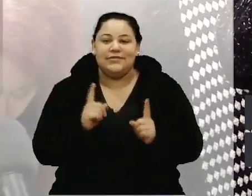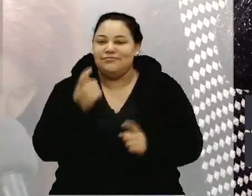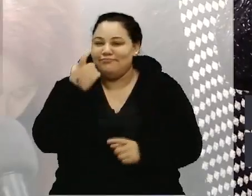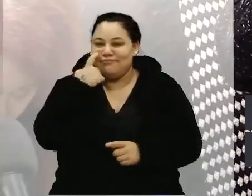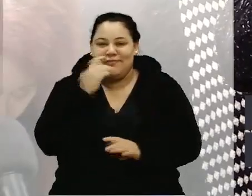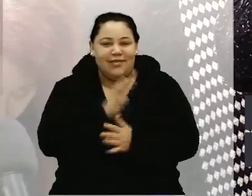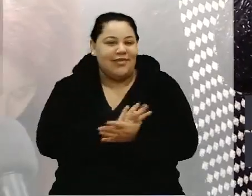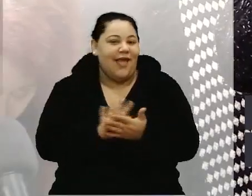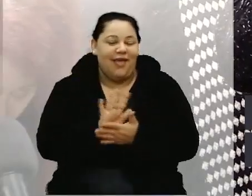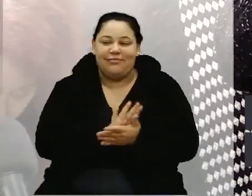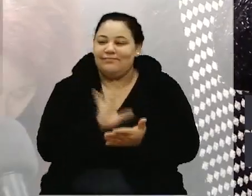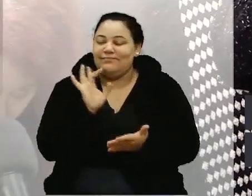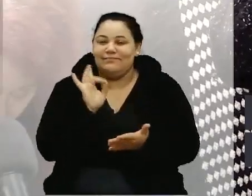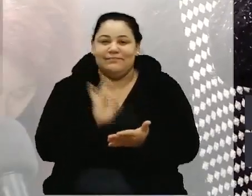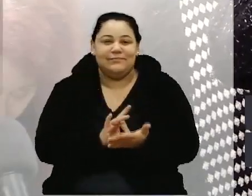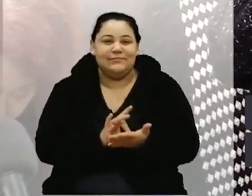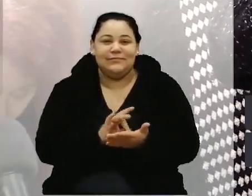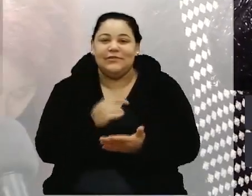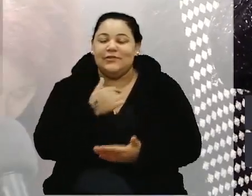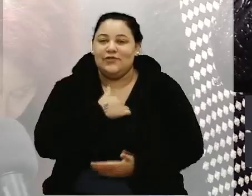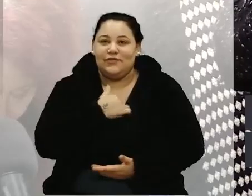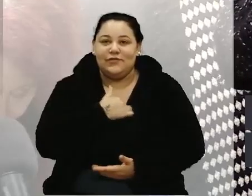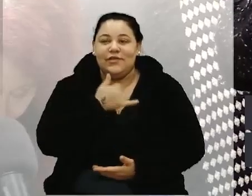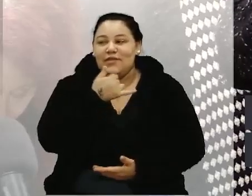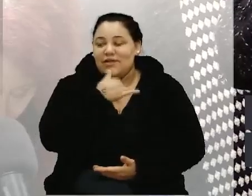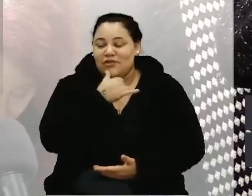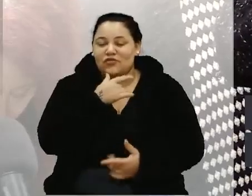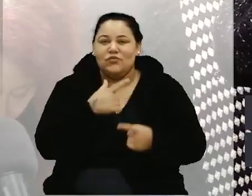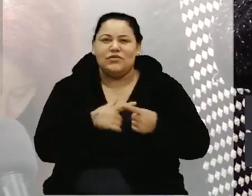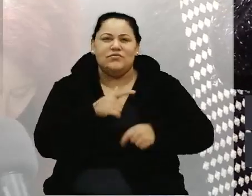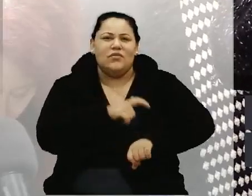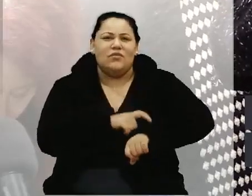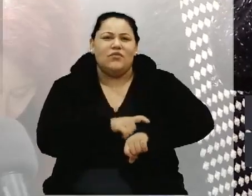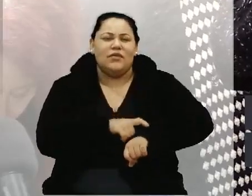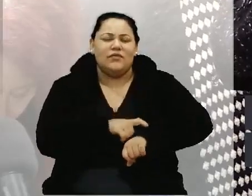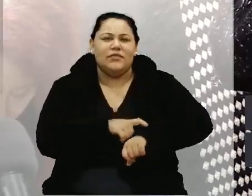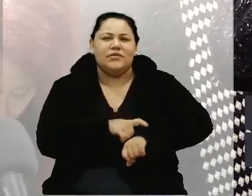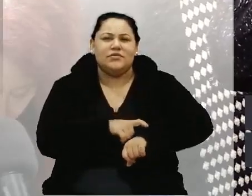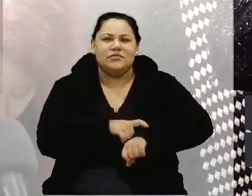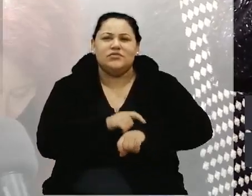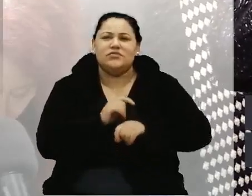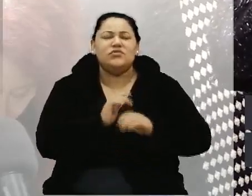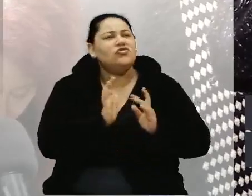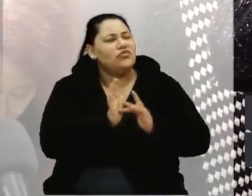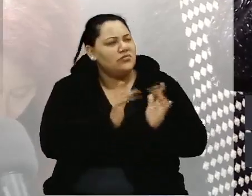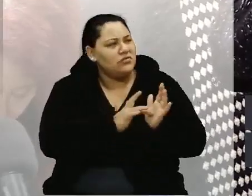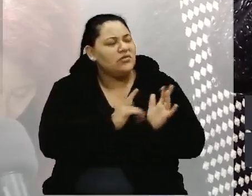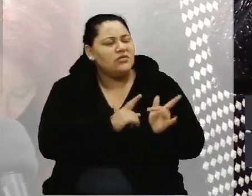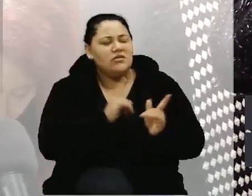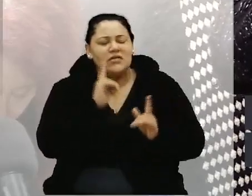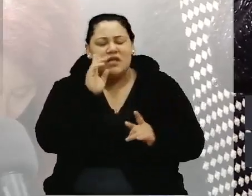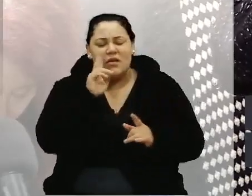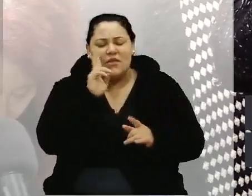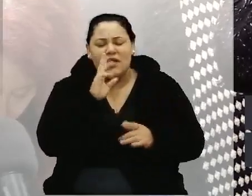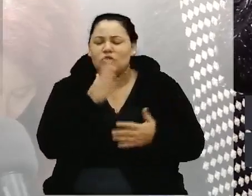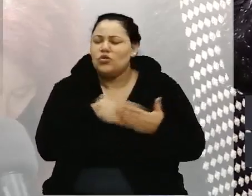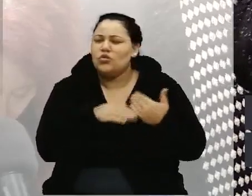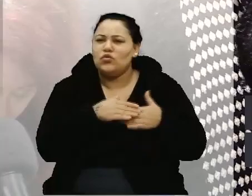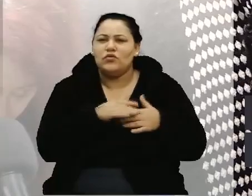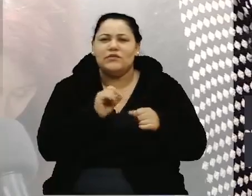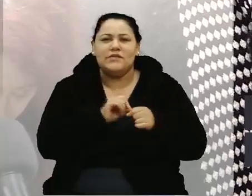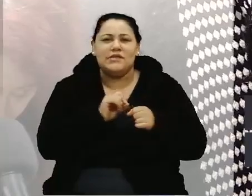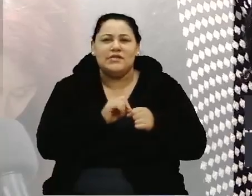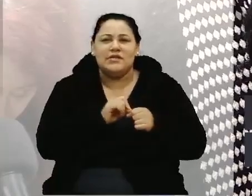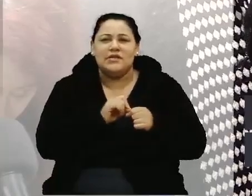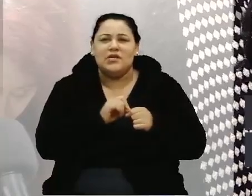e fiquei muito triste agora aqui, nesse momento que eu fiquei pensando, Jesus, a gente lembrar de tudo que era feito, de como nós recebíamos